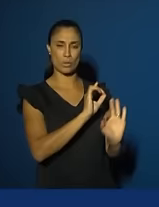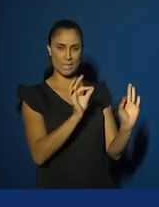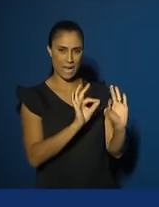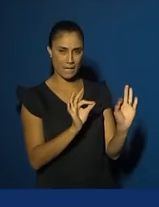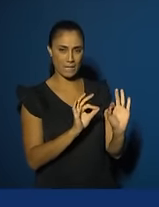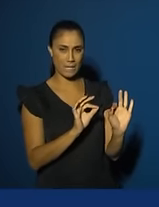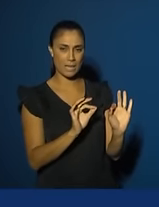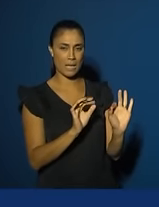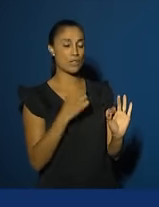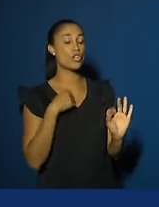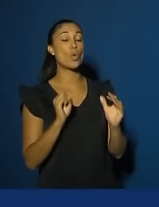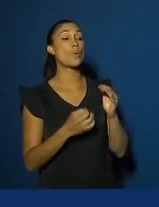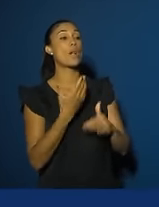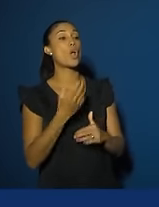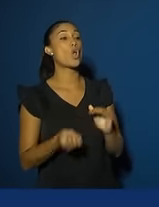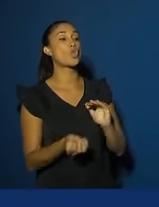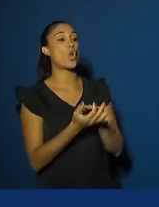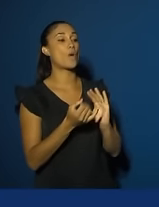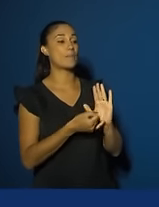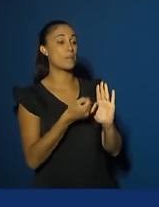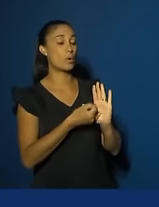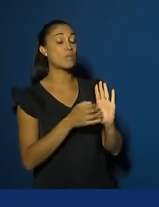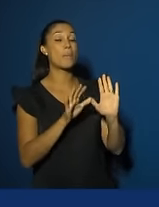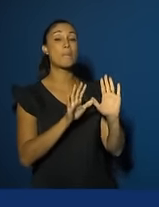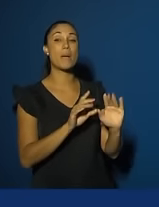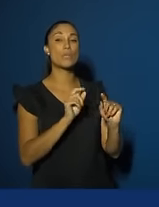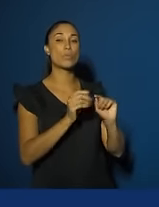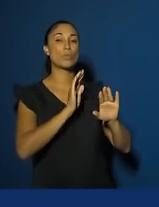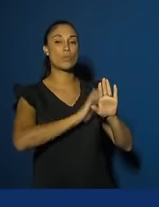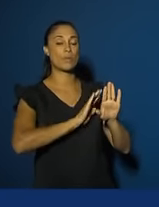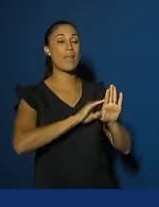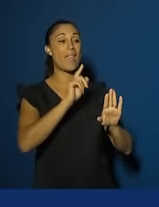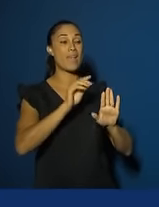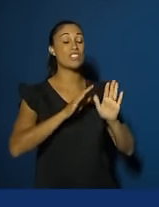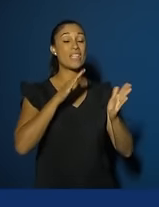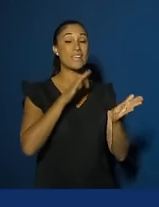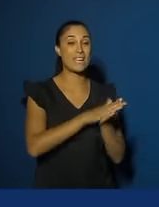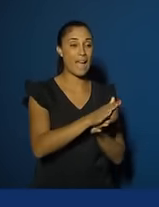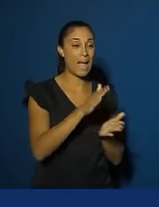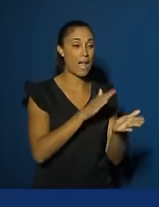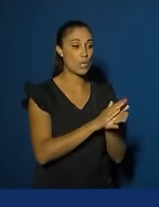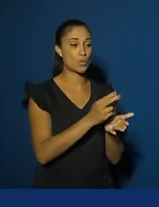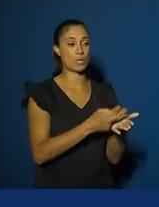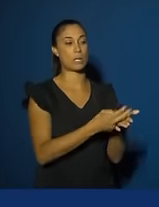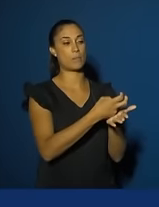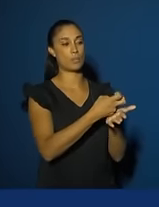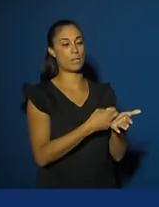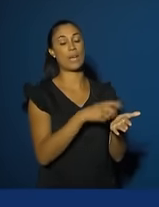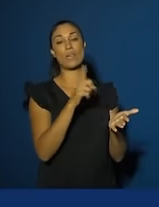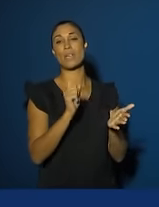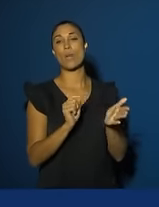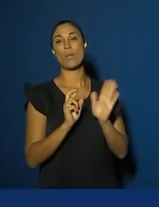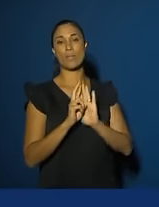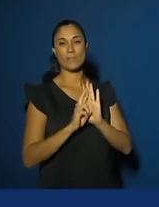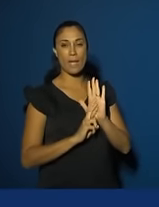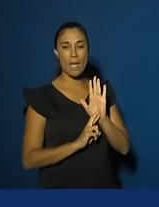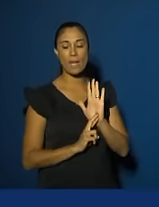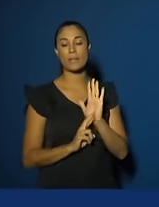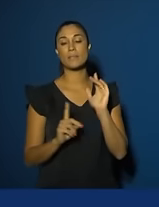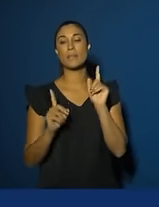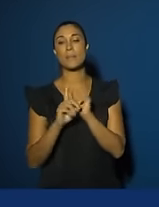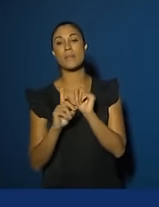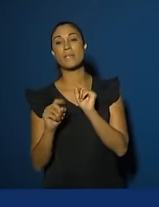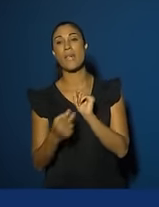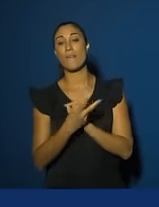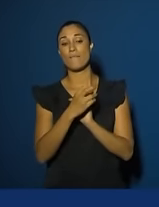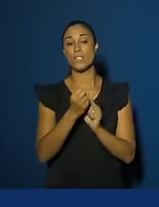legislação nova criando novos impostos o que eu tô atrás é o que se chama gasto tributário que são aquela aqueles regimes especiais tributário